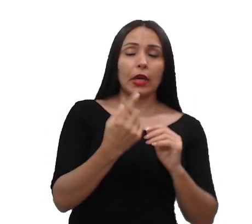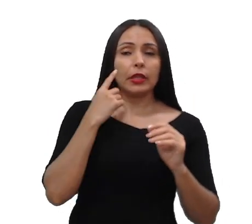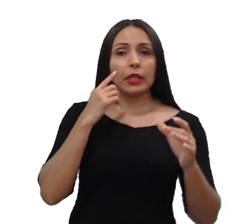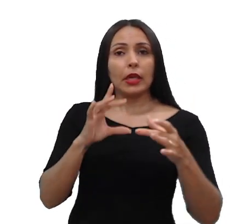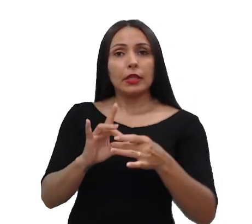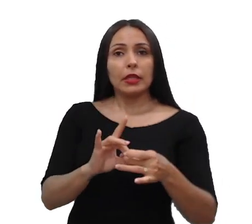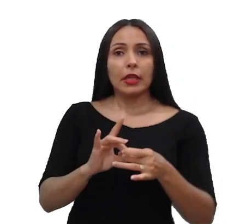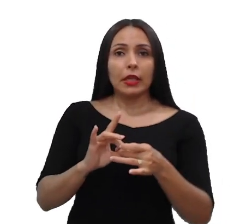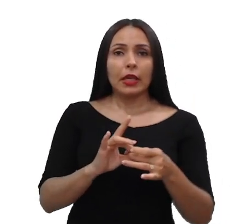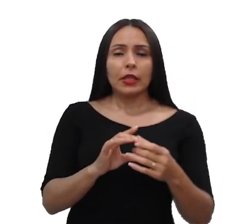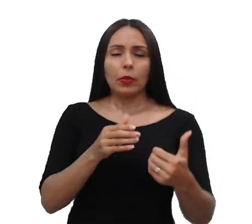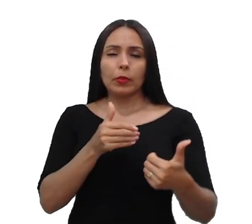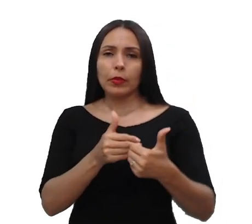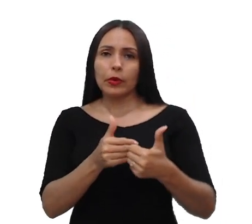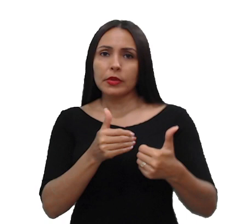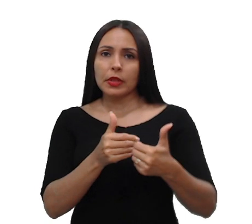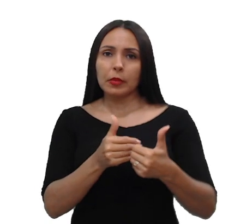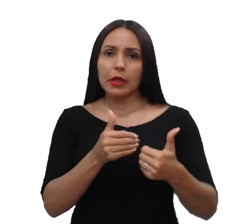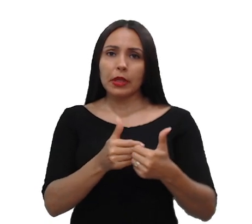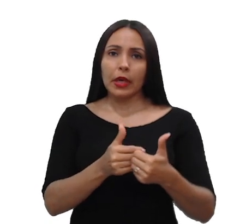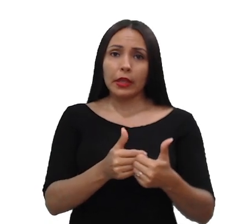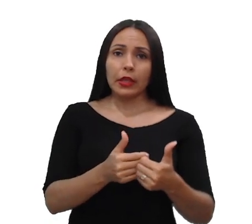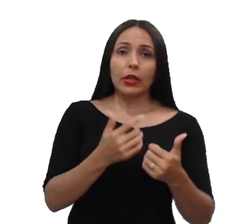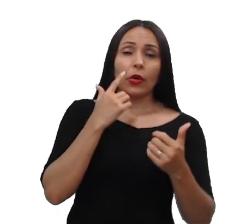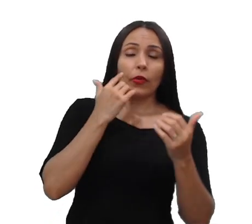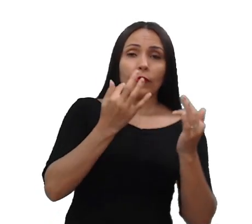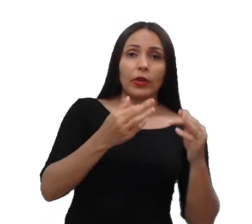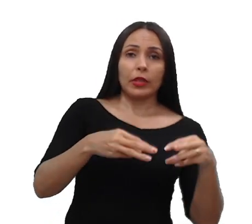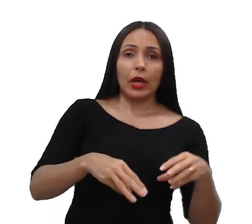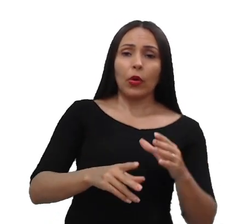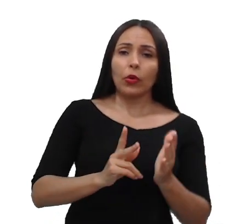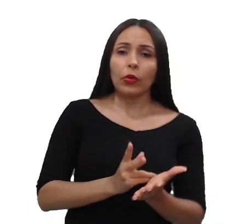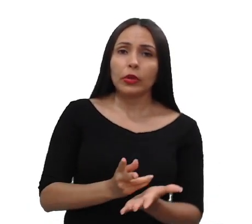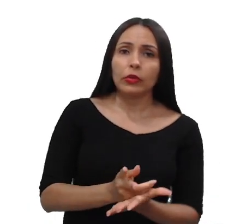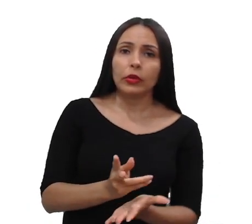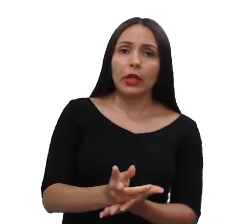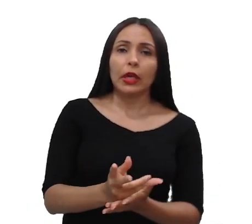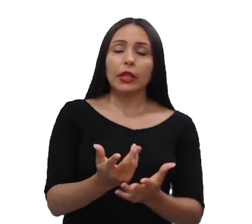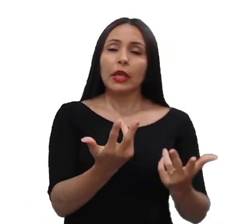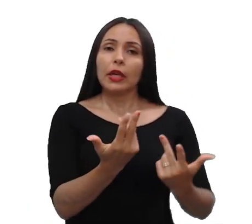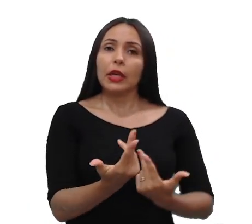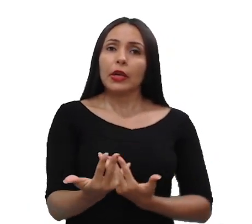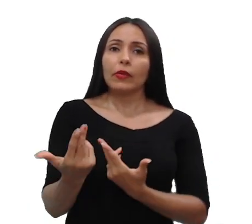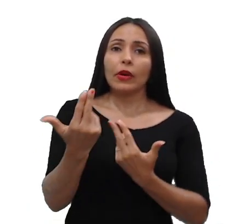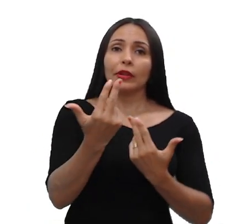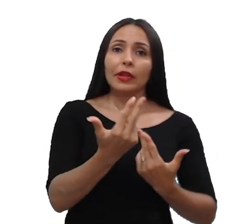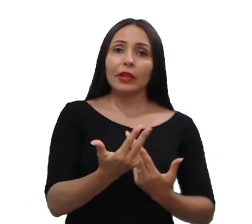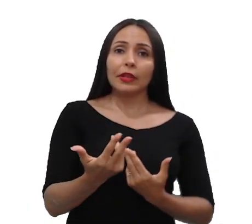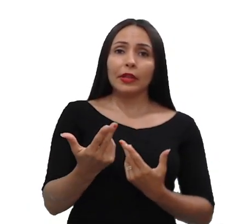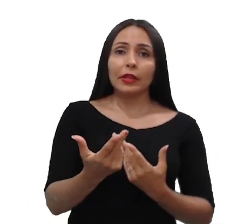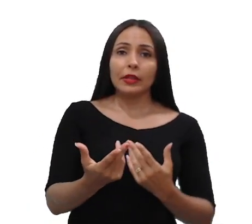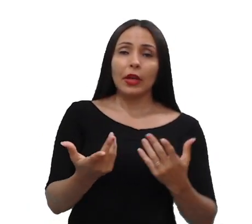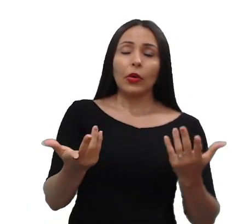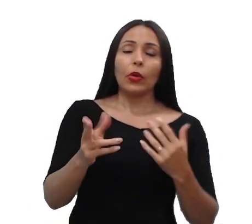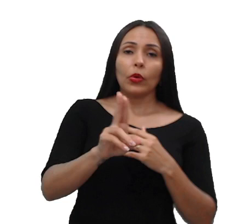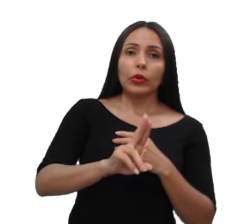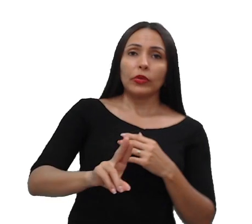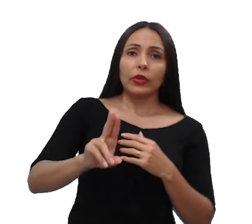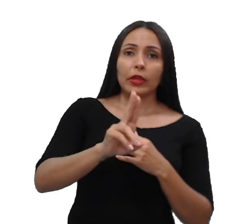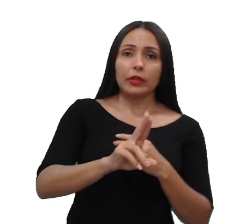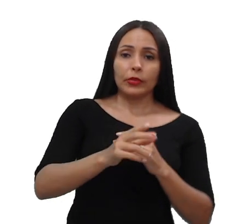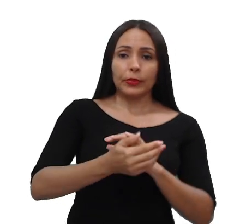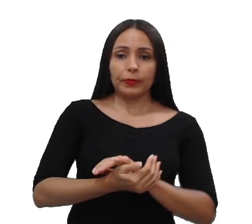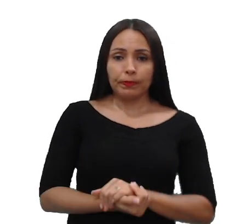segregação, proximidade, fechamento, continuidade, semelhança, unificação e